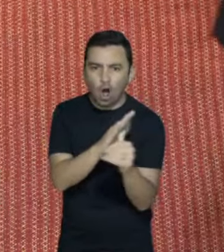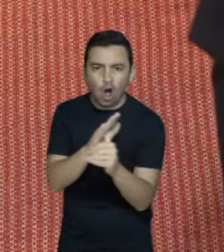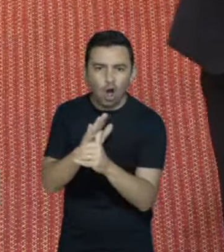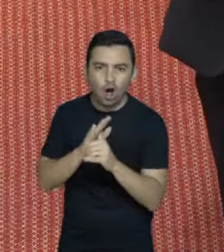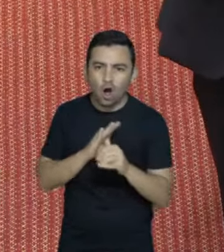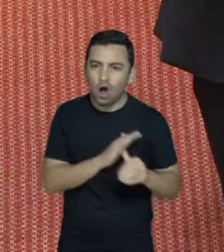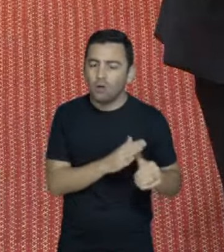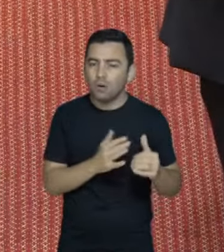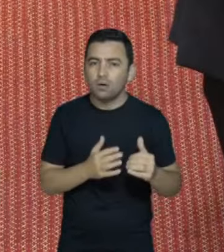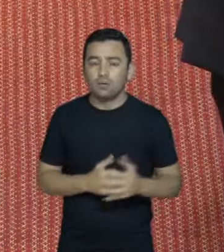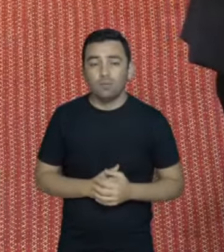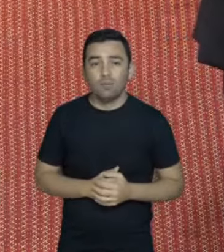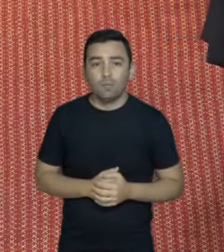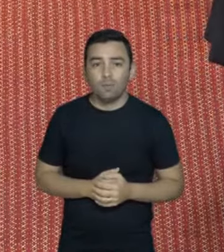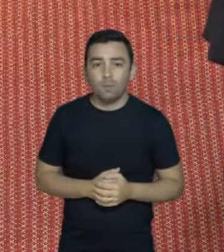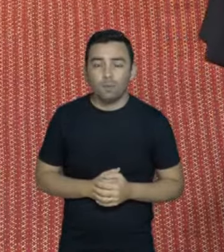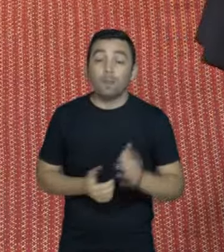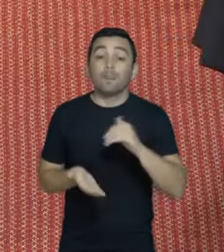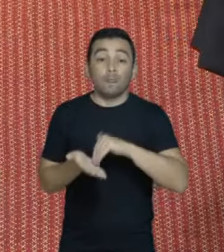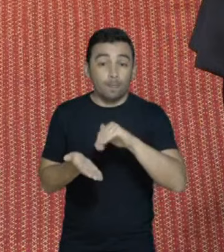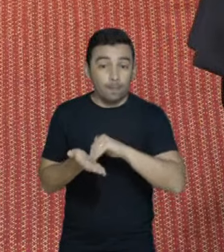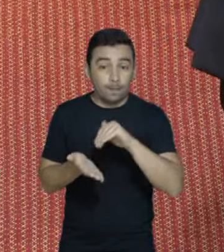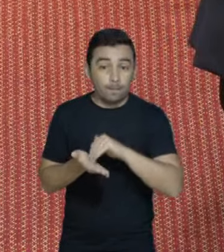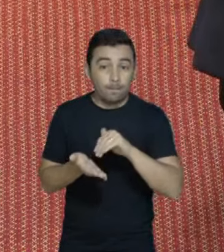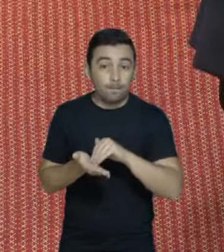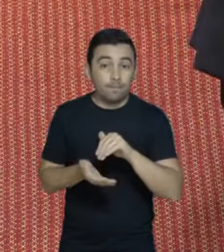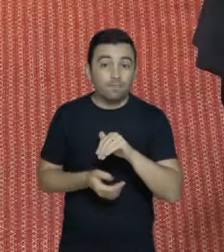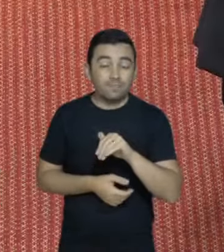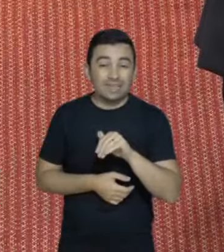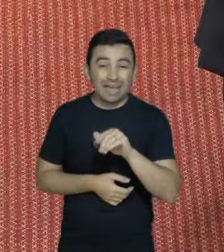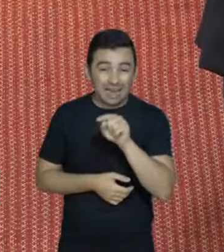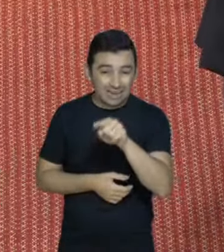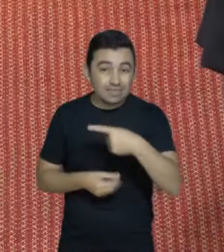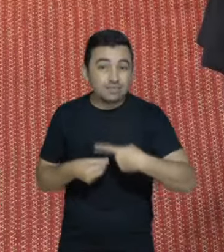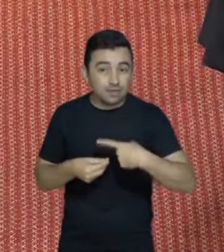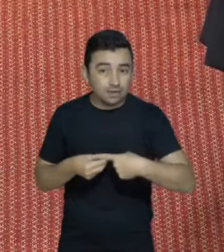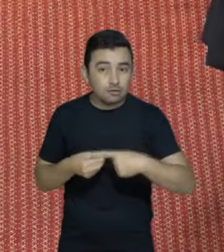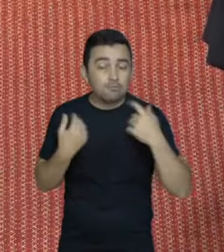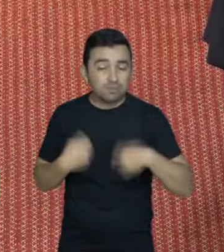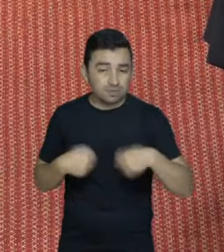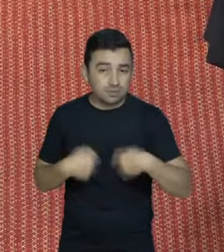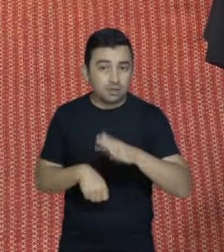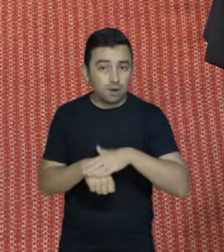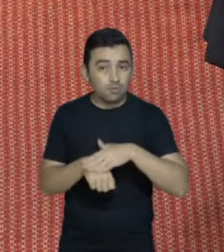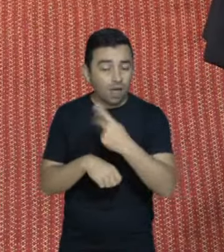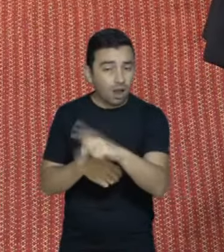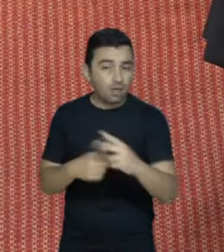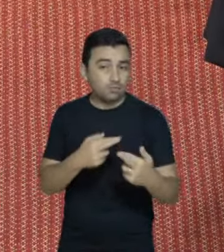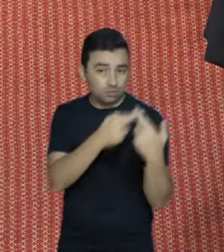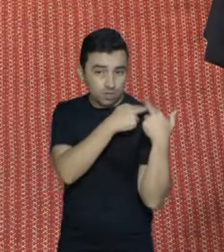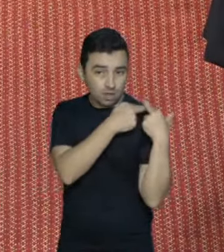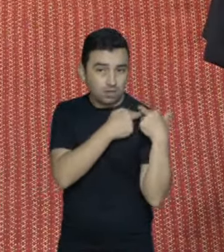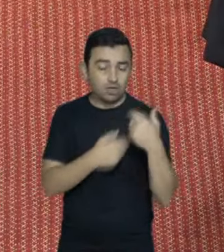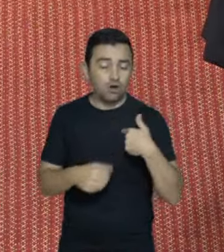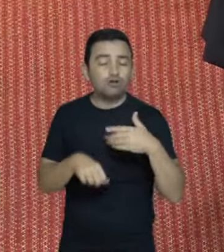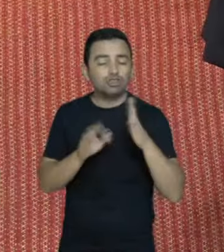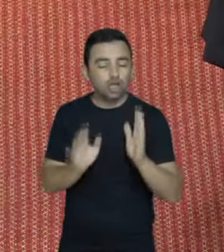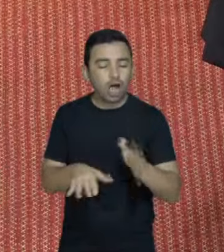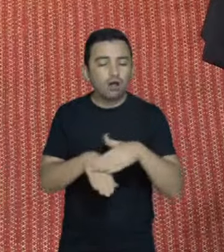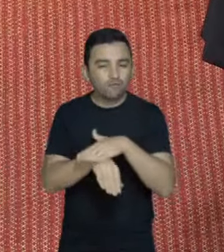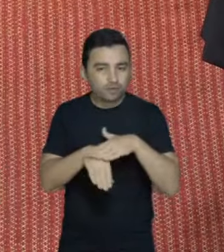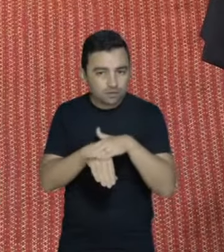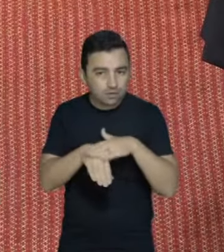e social. A Secretaria Municipal precisa fazer a sua parte. Nós tínhamos conversado sobre isso, né, deputado Sargento Lima? Uhum.